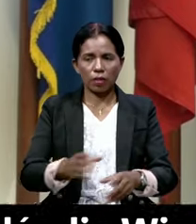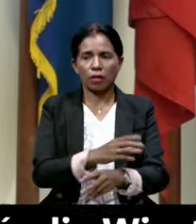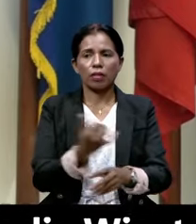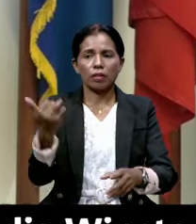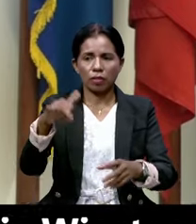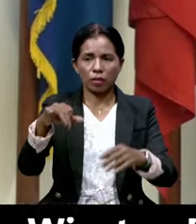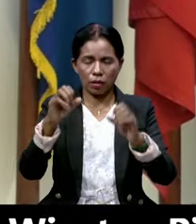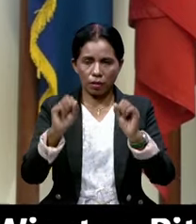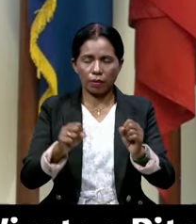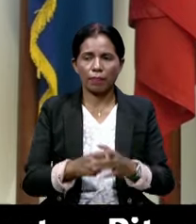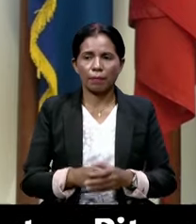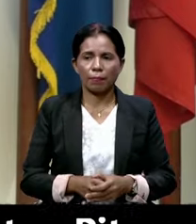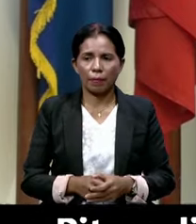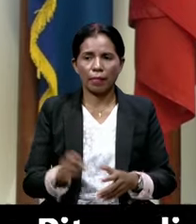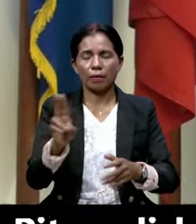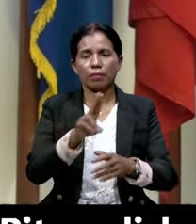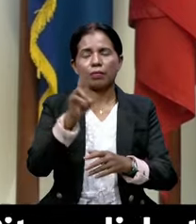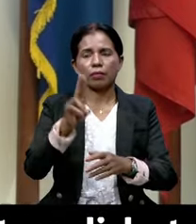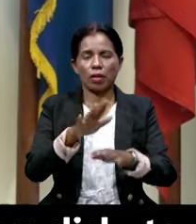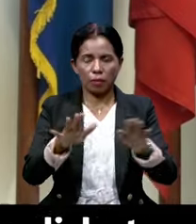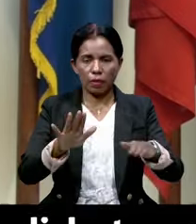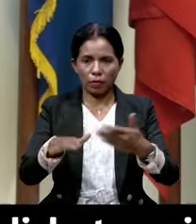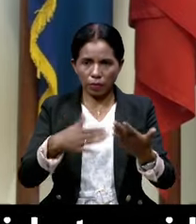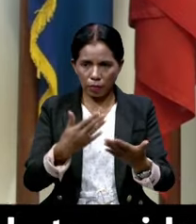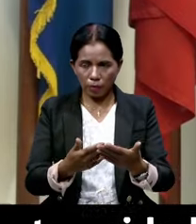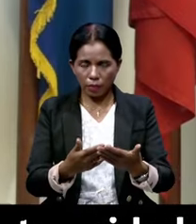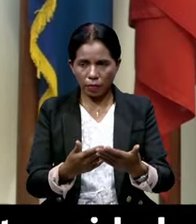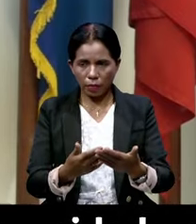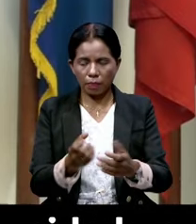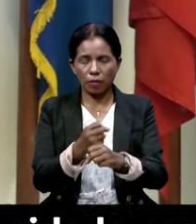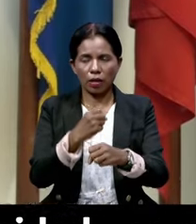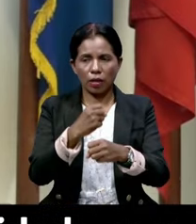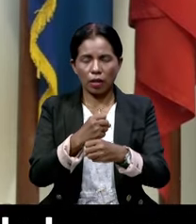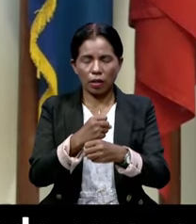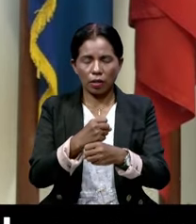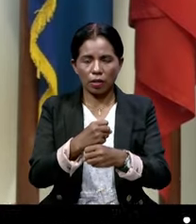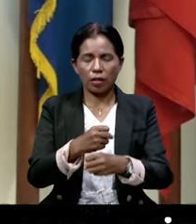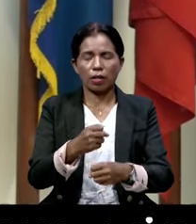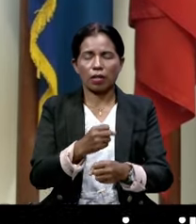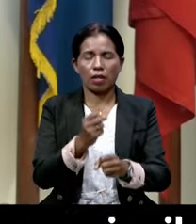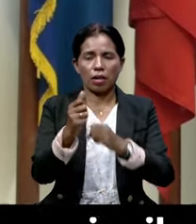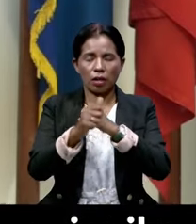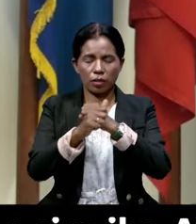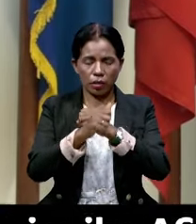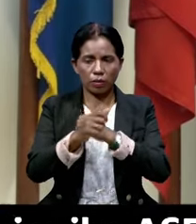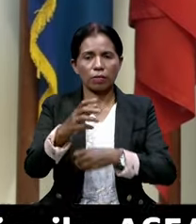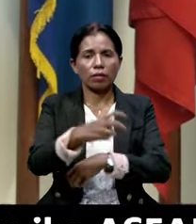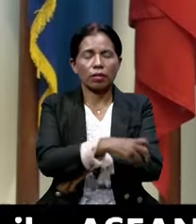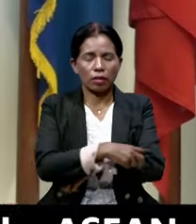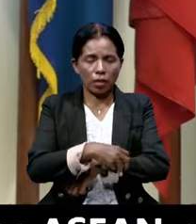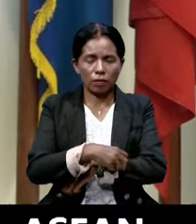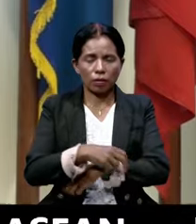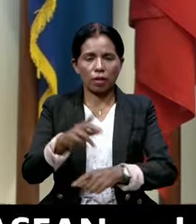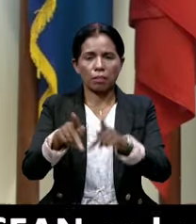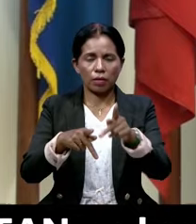cira, usa lavar, cira, né? Bahalo aksan pickpocket iha estrada publik sira nao ke estrada